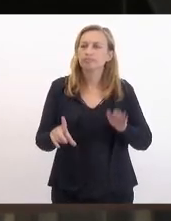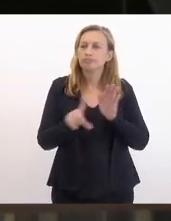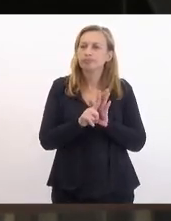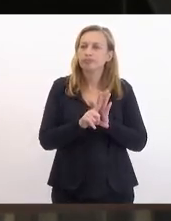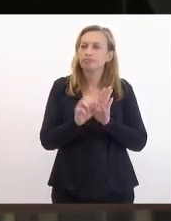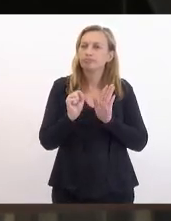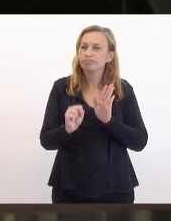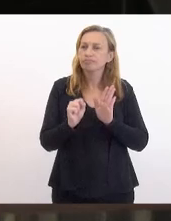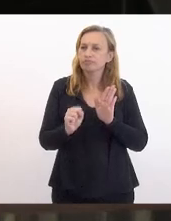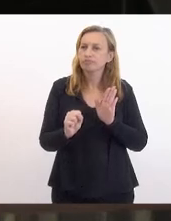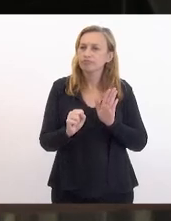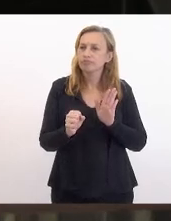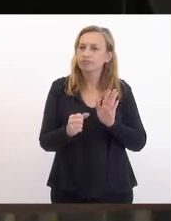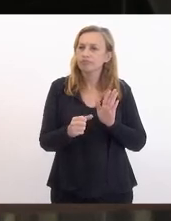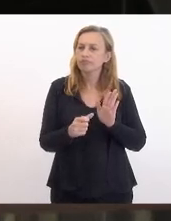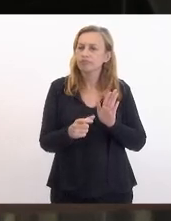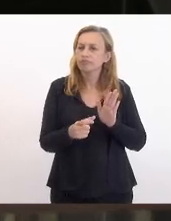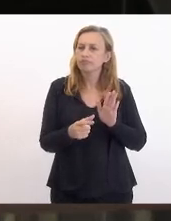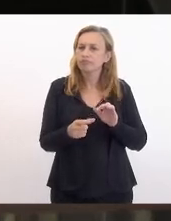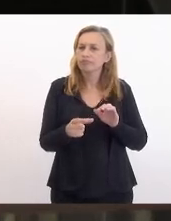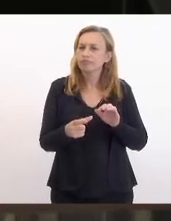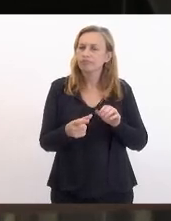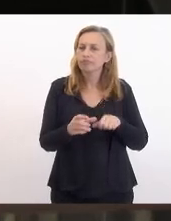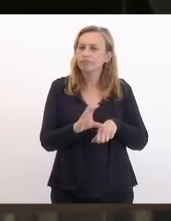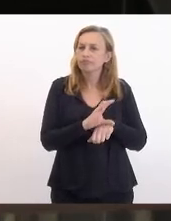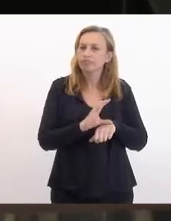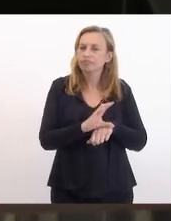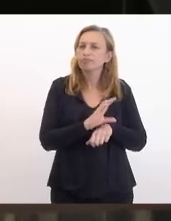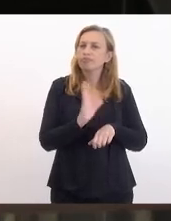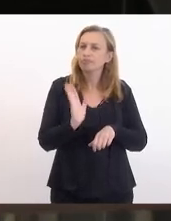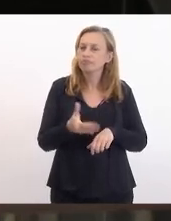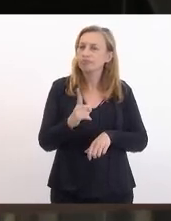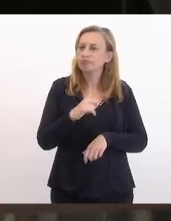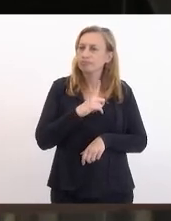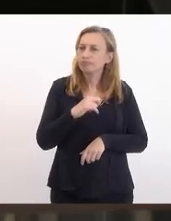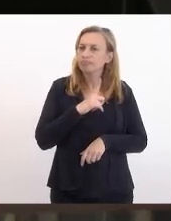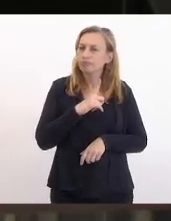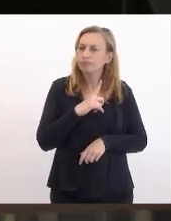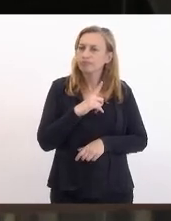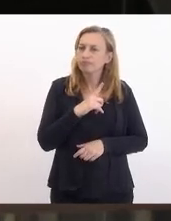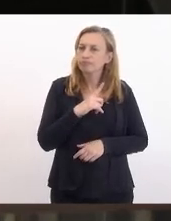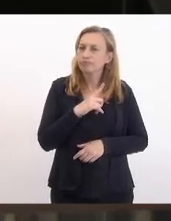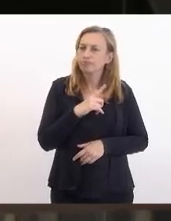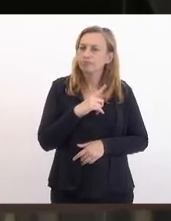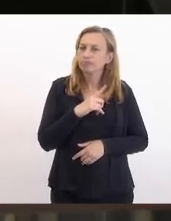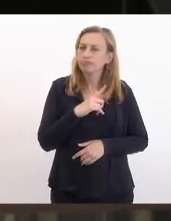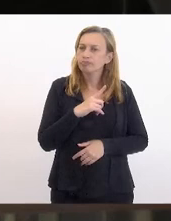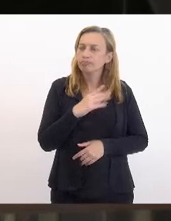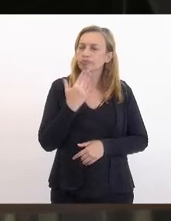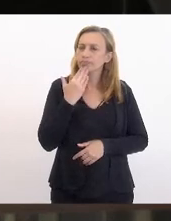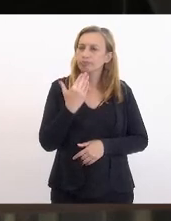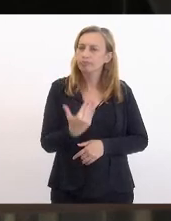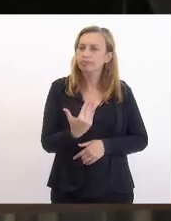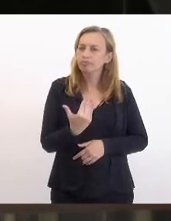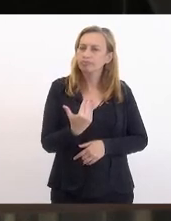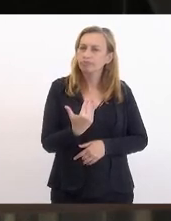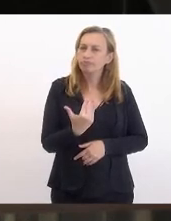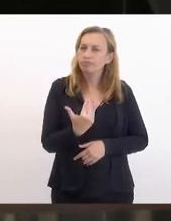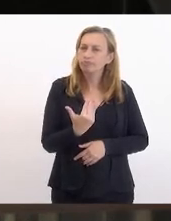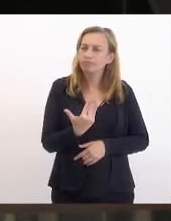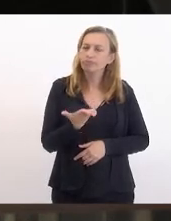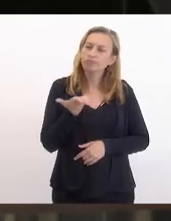podia ser inconstitucional já existe inclusive é um pedido do